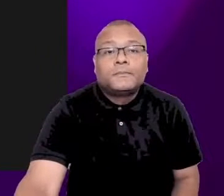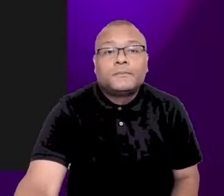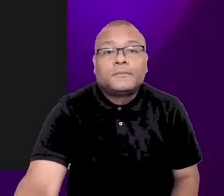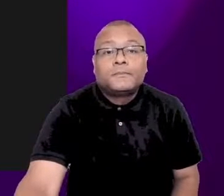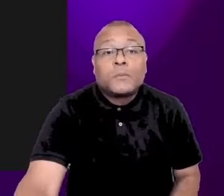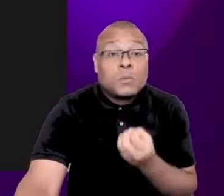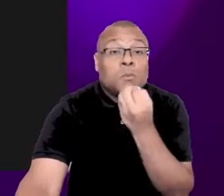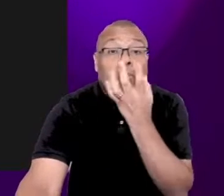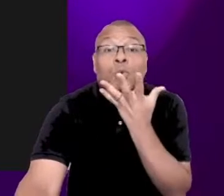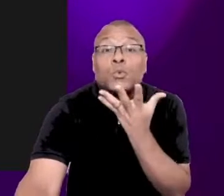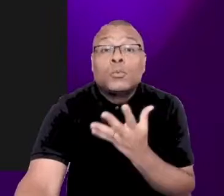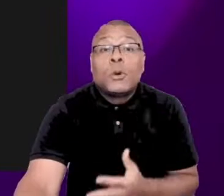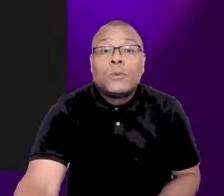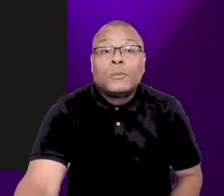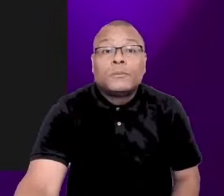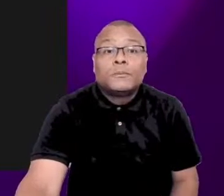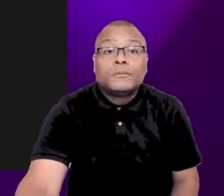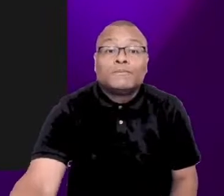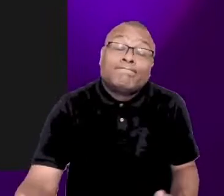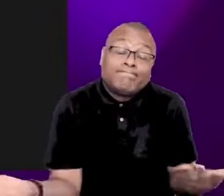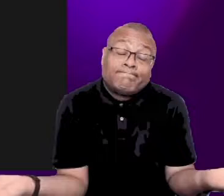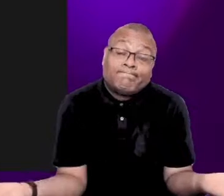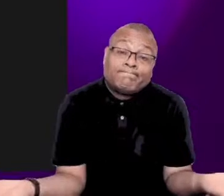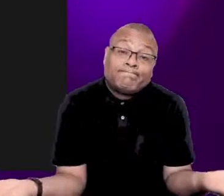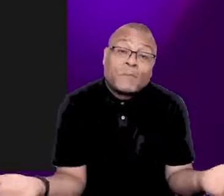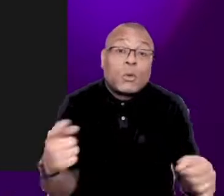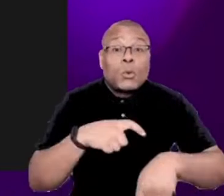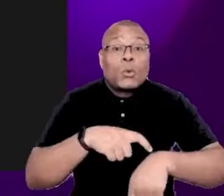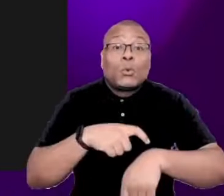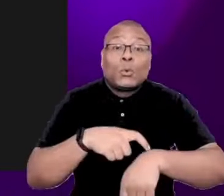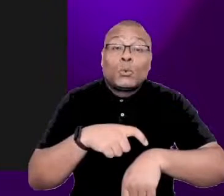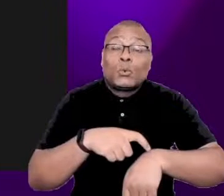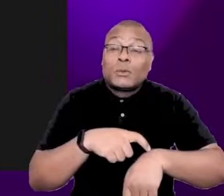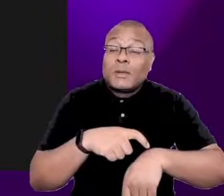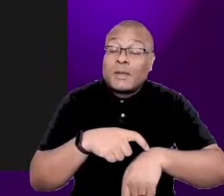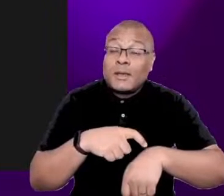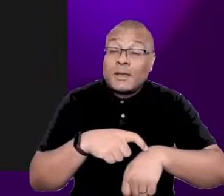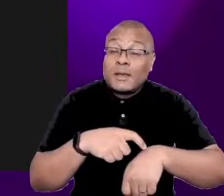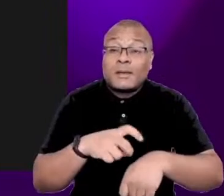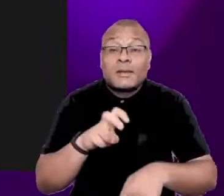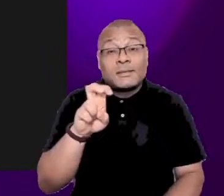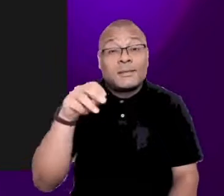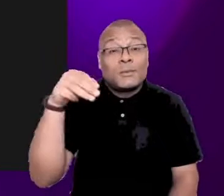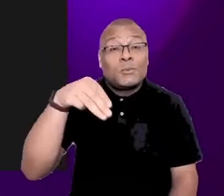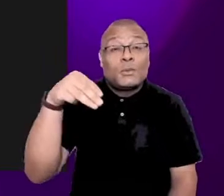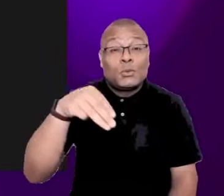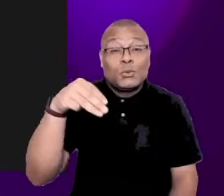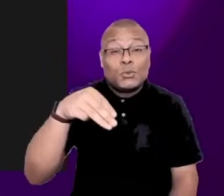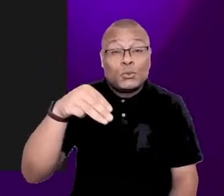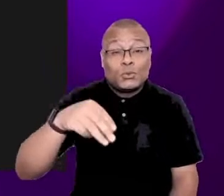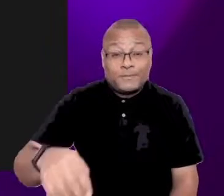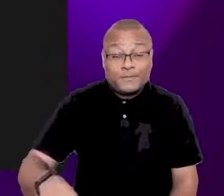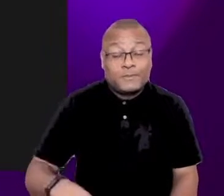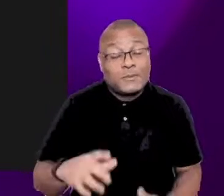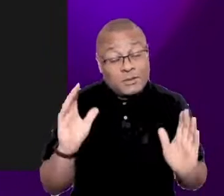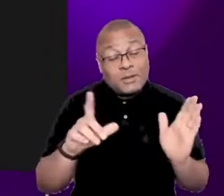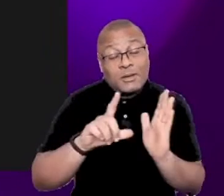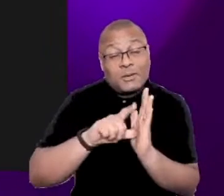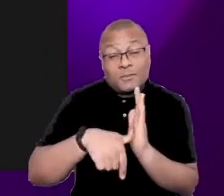Muito bom. Infelizmente, assim, a gente já está aqui 5 minutos, né? Passamos o nosso tempo,